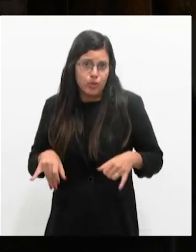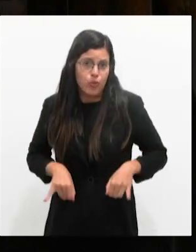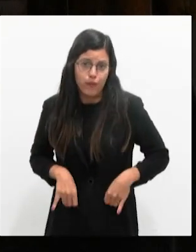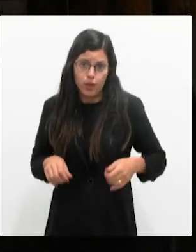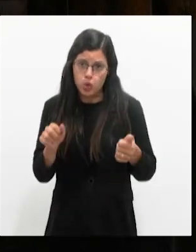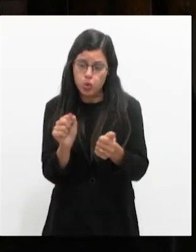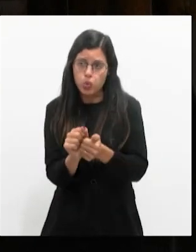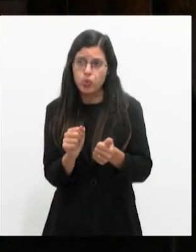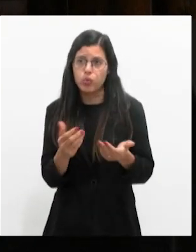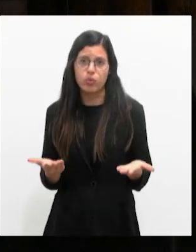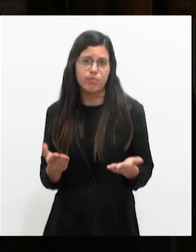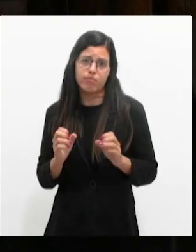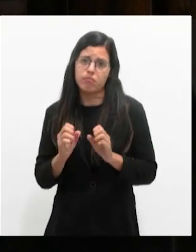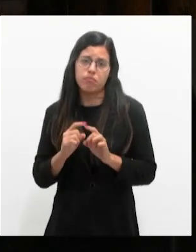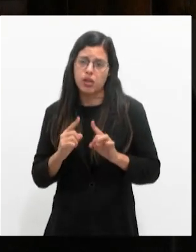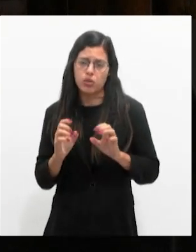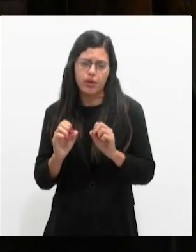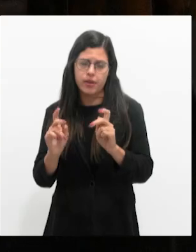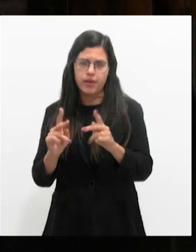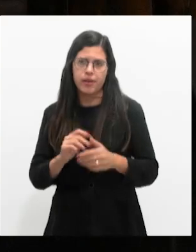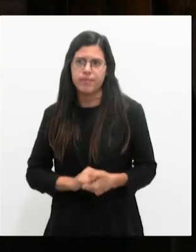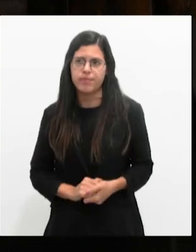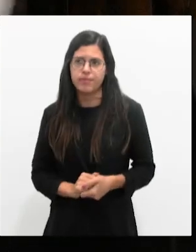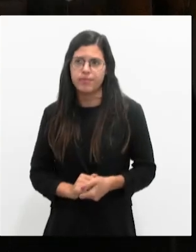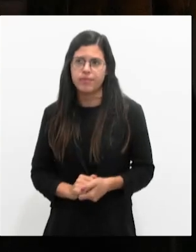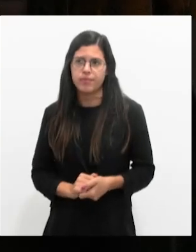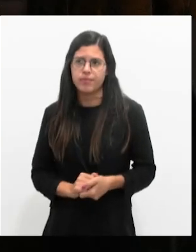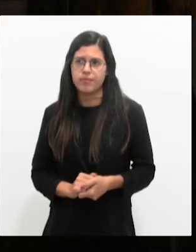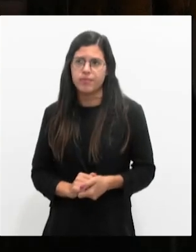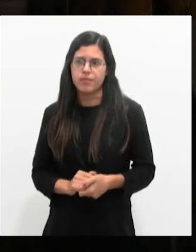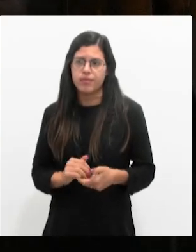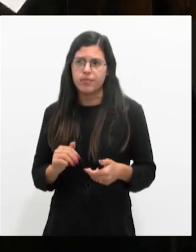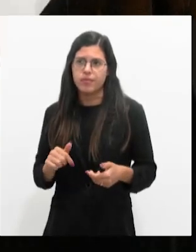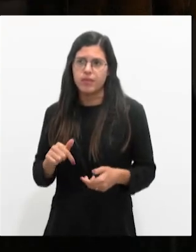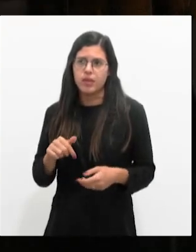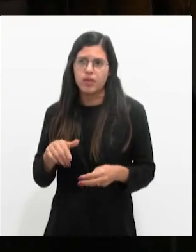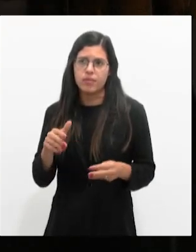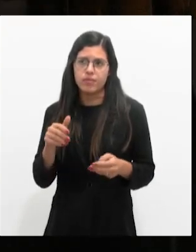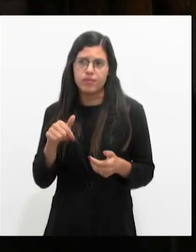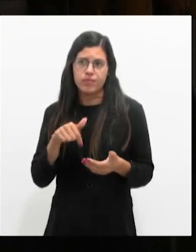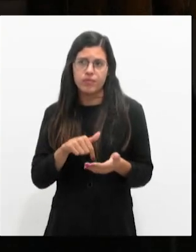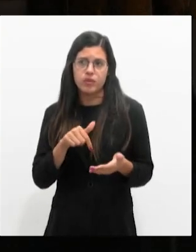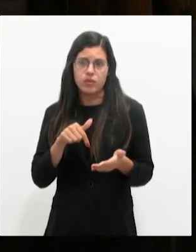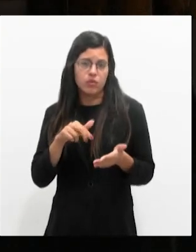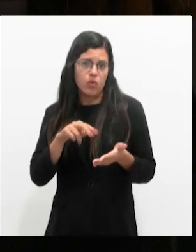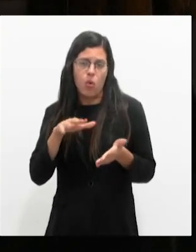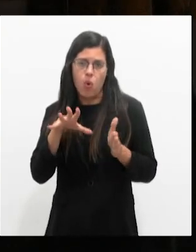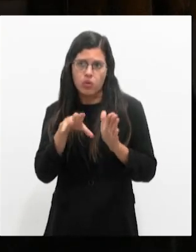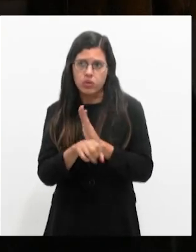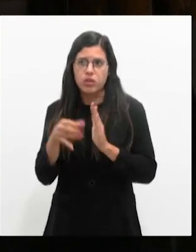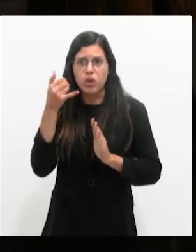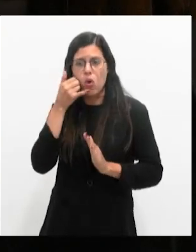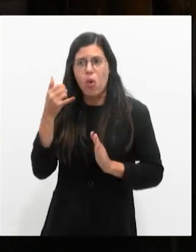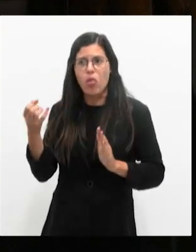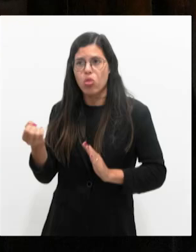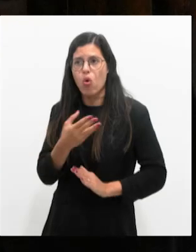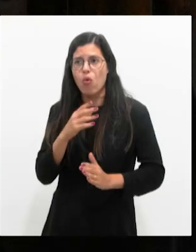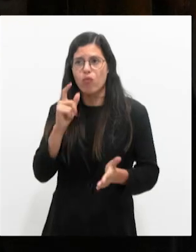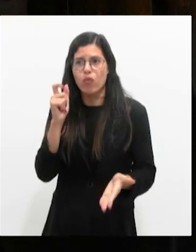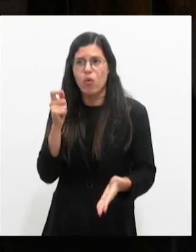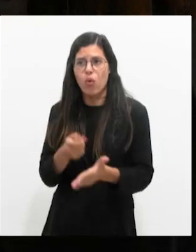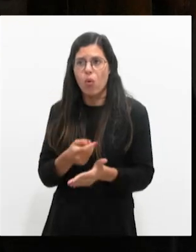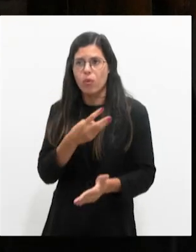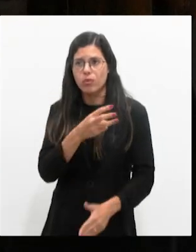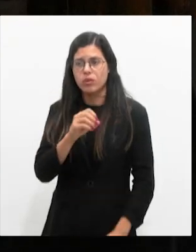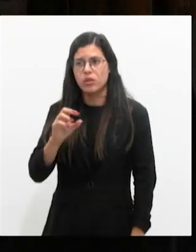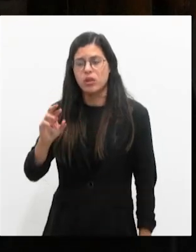vocês. Mas é isso. De mãos juntas, não configura mais. Quem tem o celular novo, compra aí um de